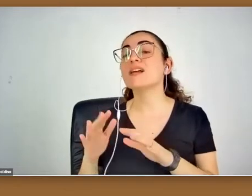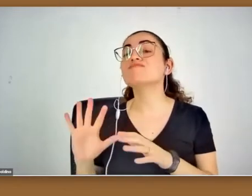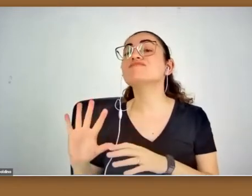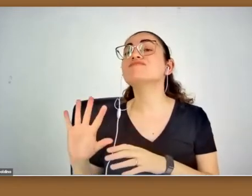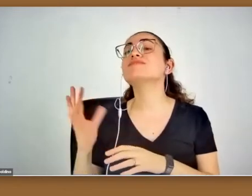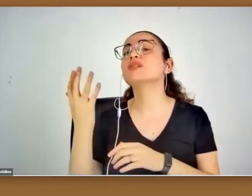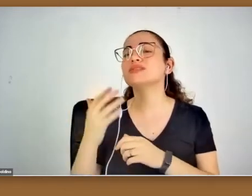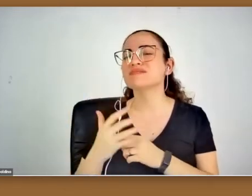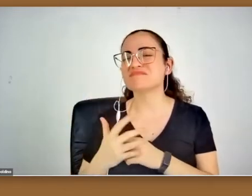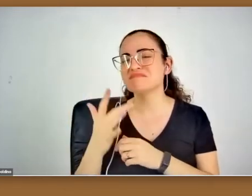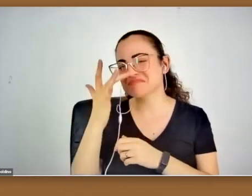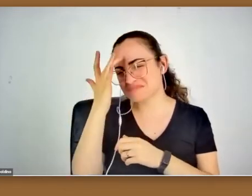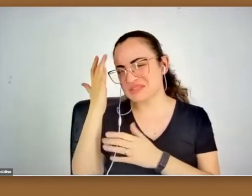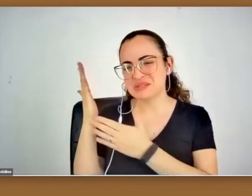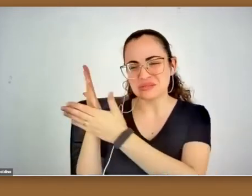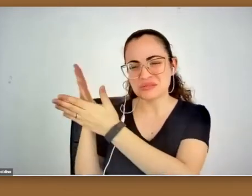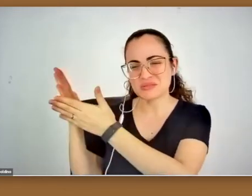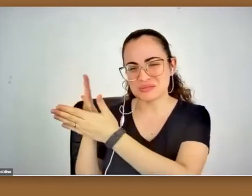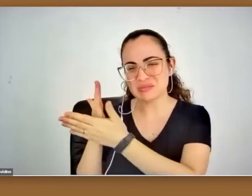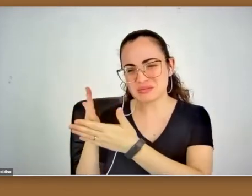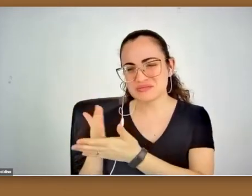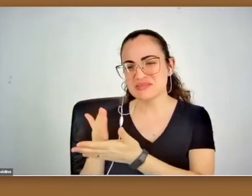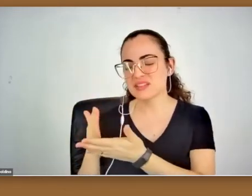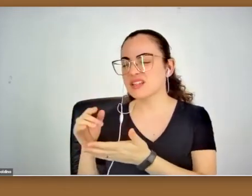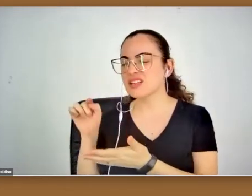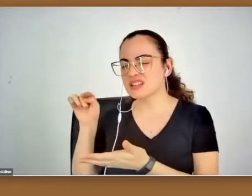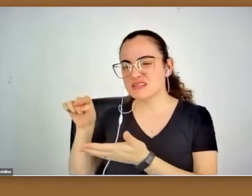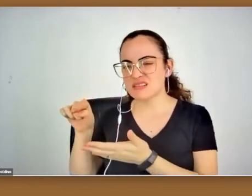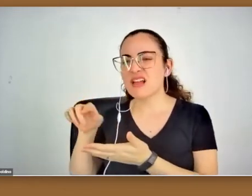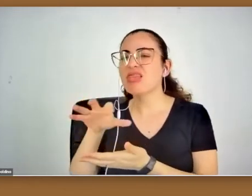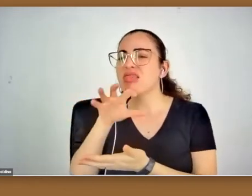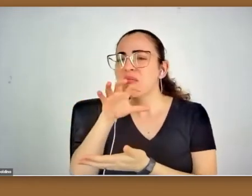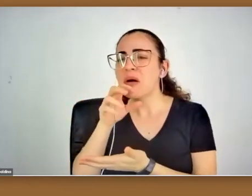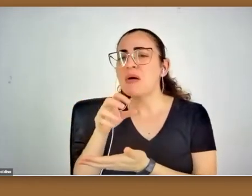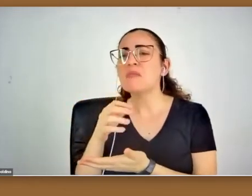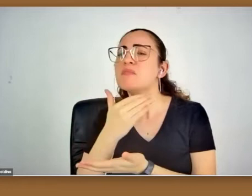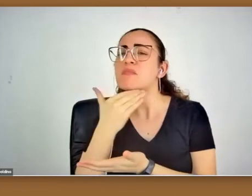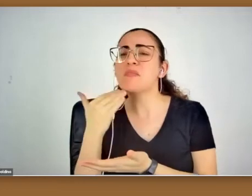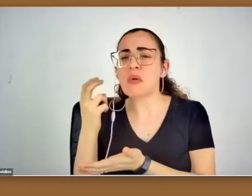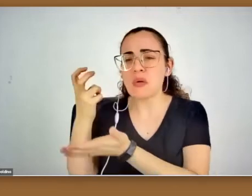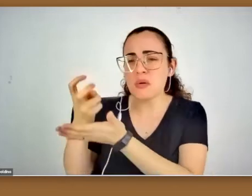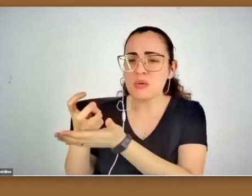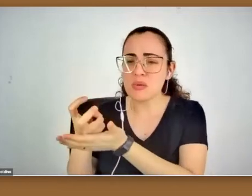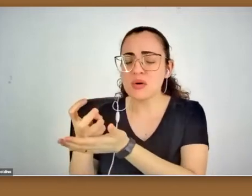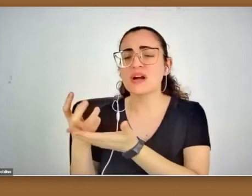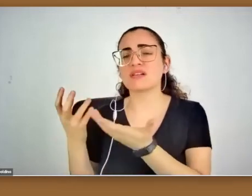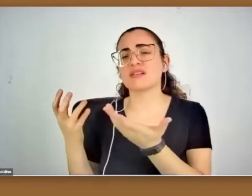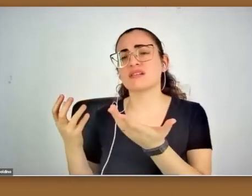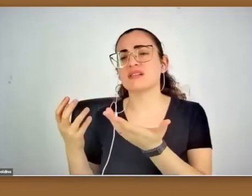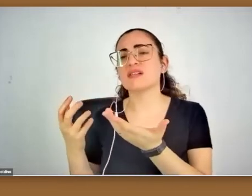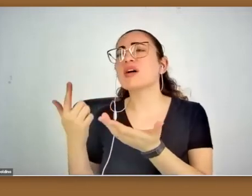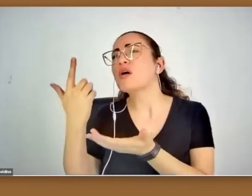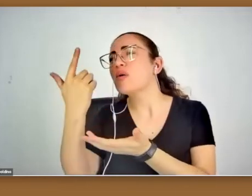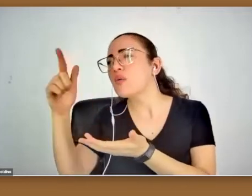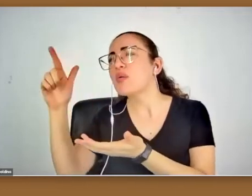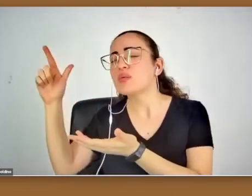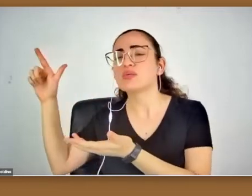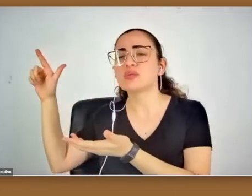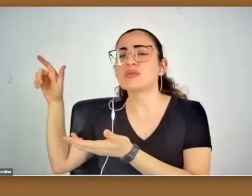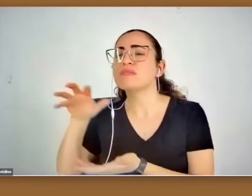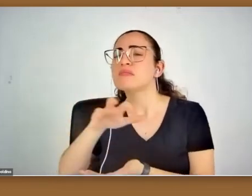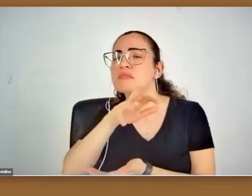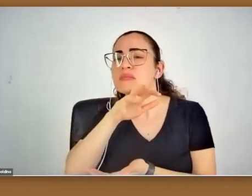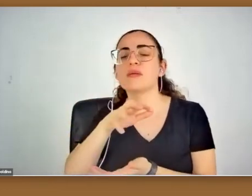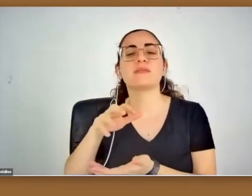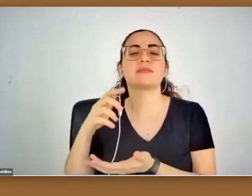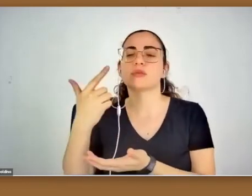já morreram, né? Aqui no Espírito Santo, a gente teve perda de populações inteiras de macacos pela doença.